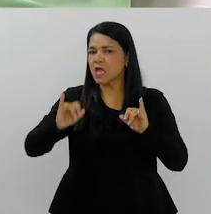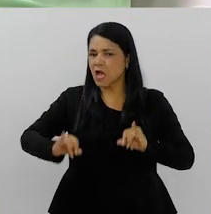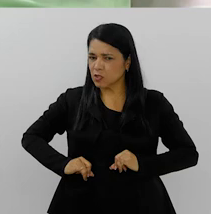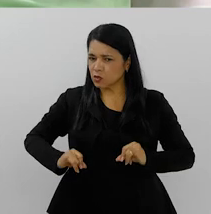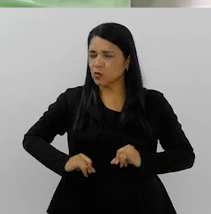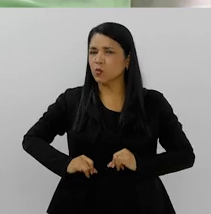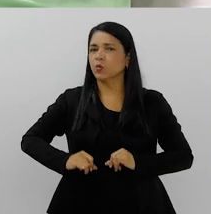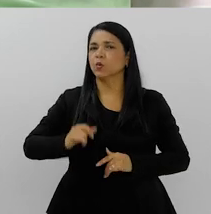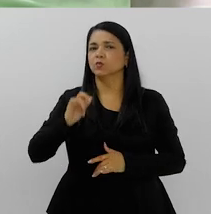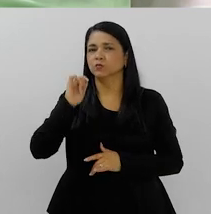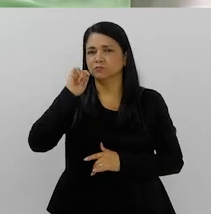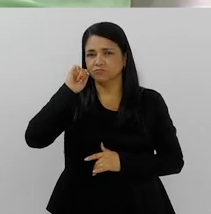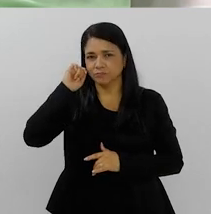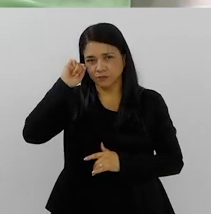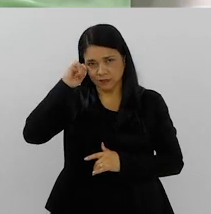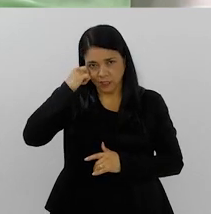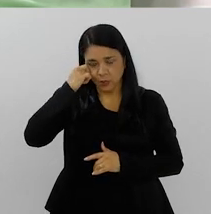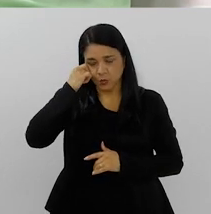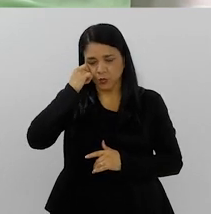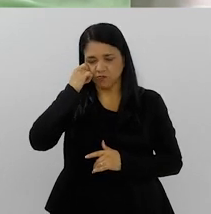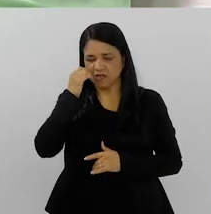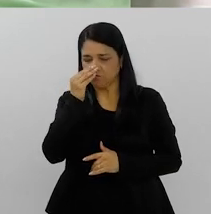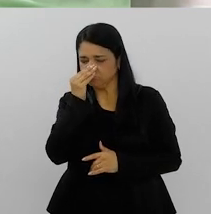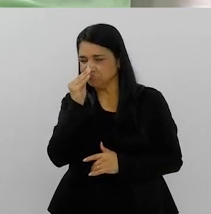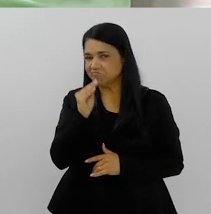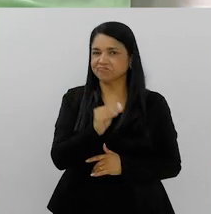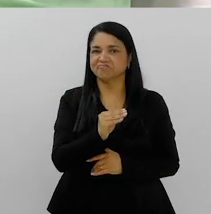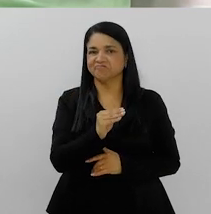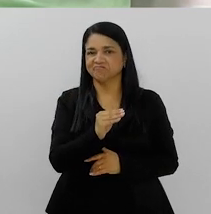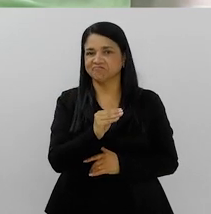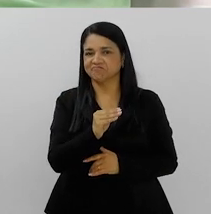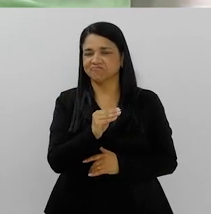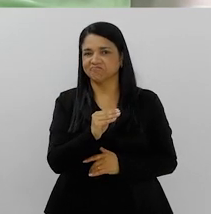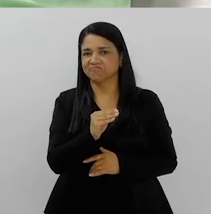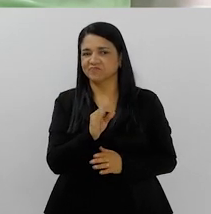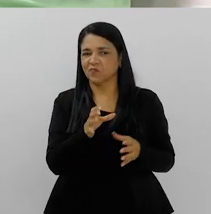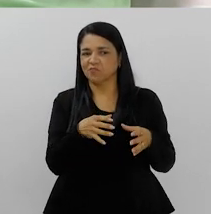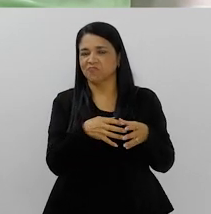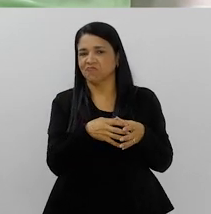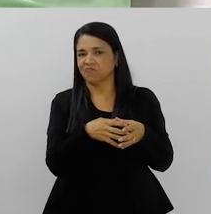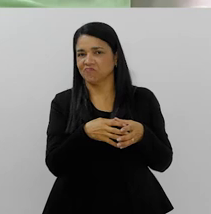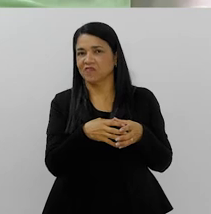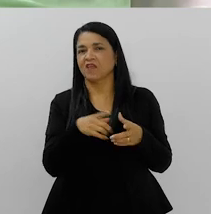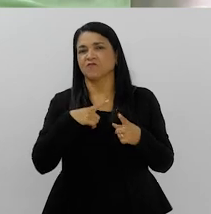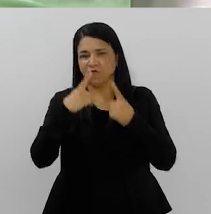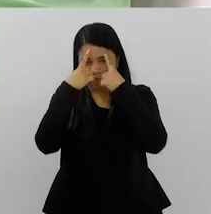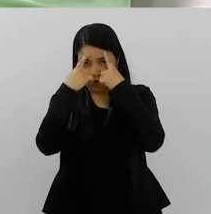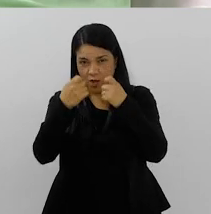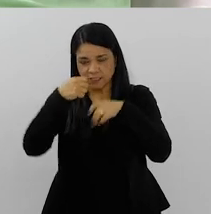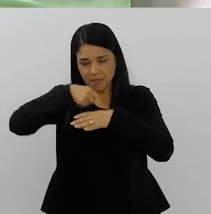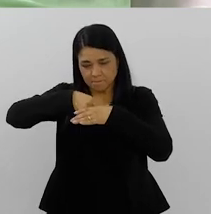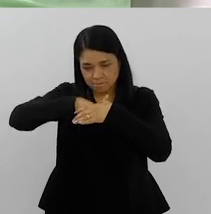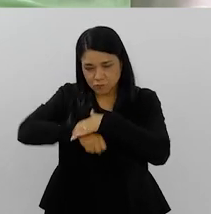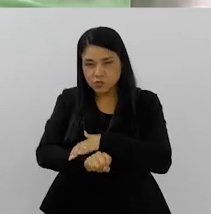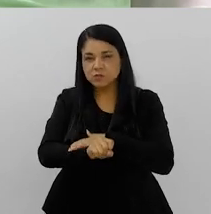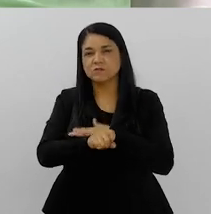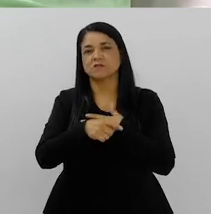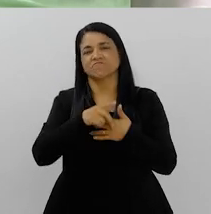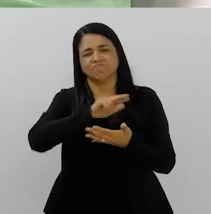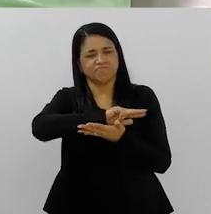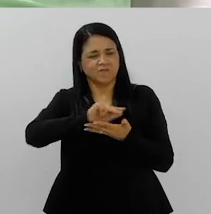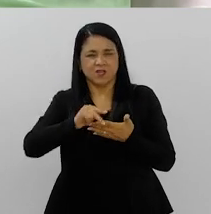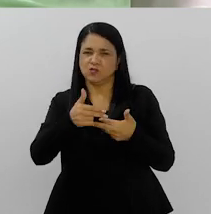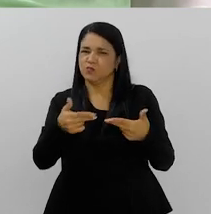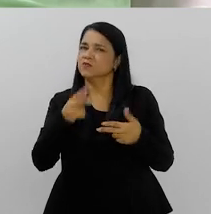dor de um paciente negro é deixada de lado então a gente viu violência obstétrica